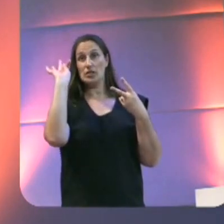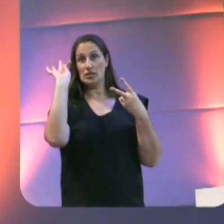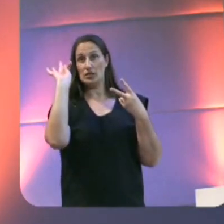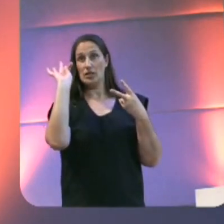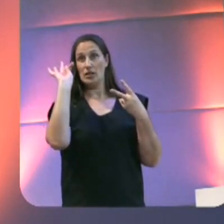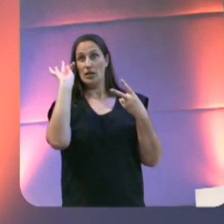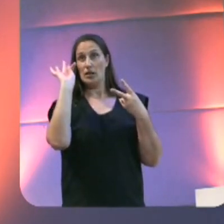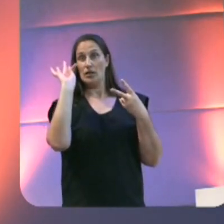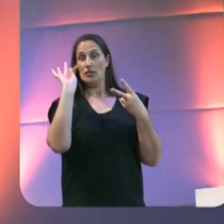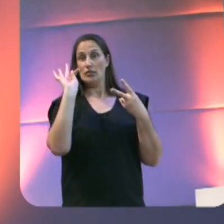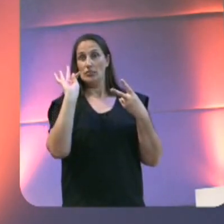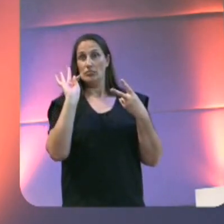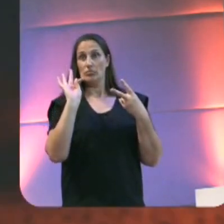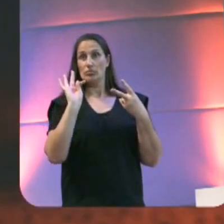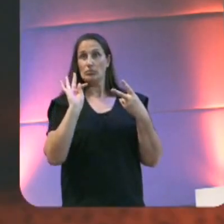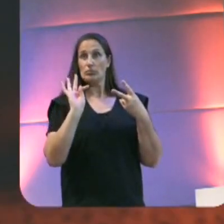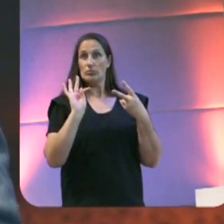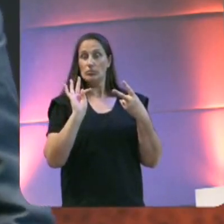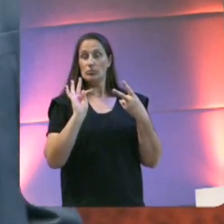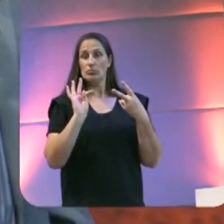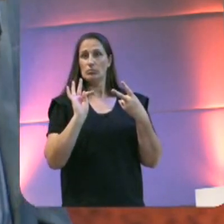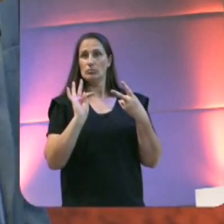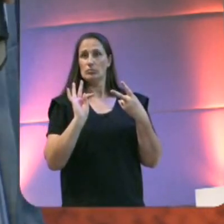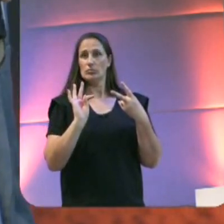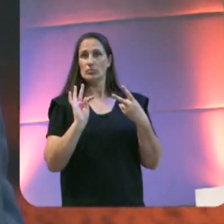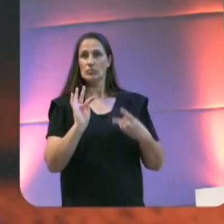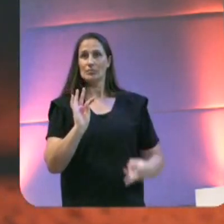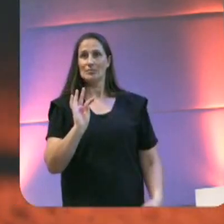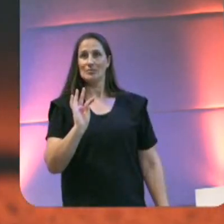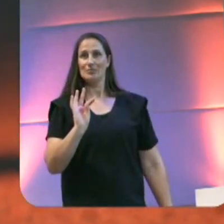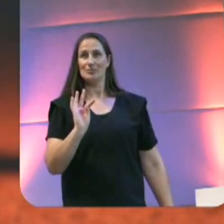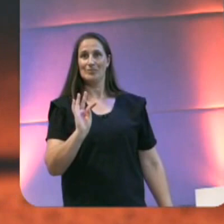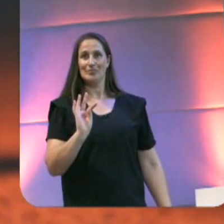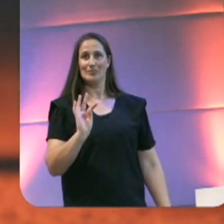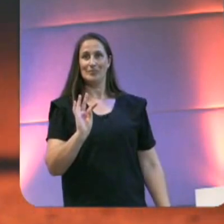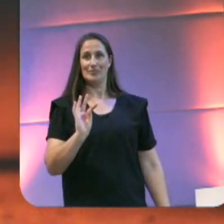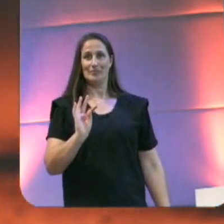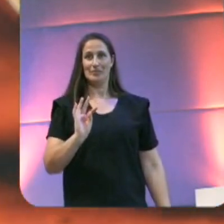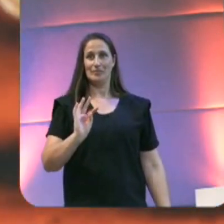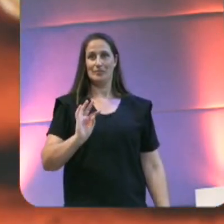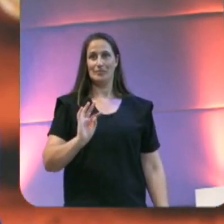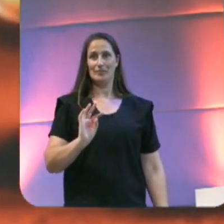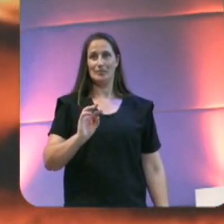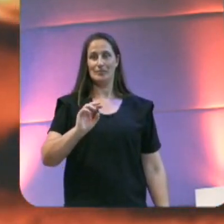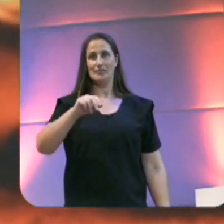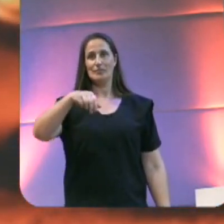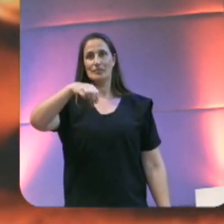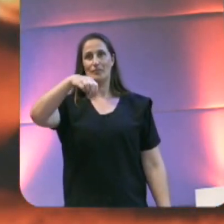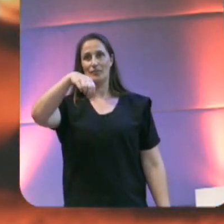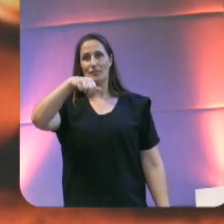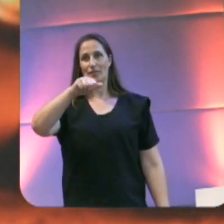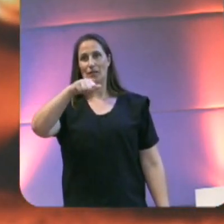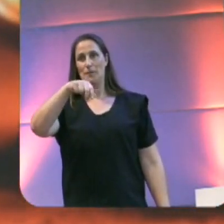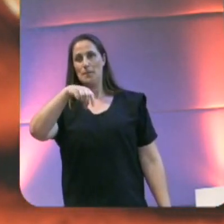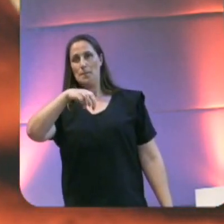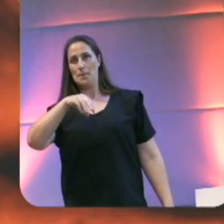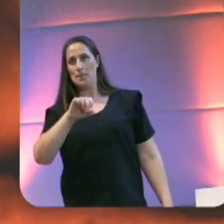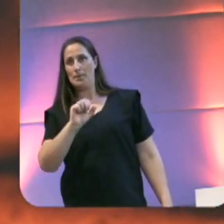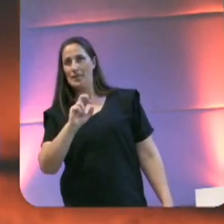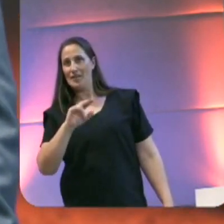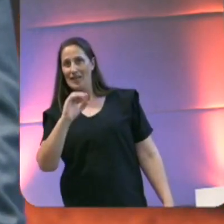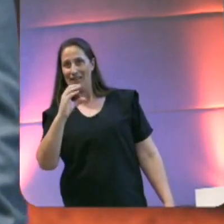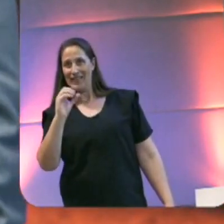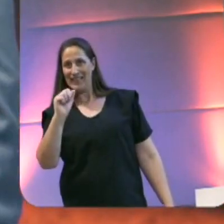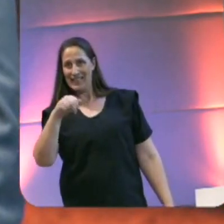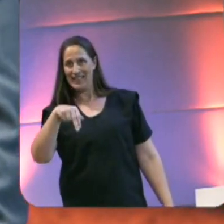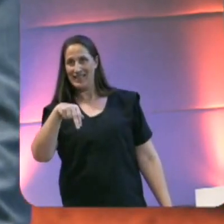completamente diferente. Aí começávamos a olhar para a liturgia. A gente vai descobrir que as liturgias eram tremendamente diferentes